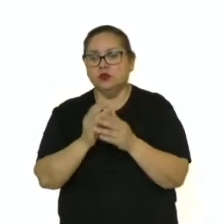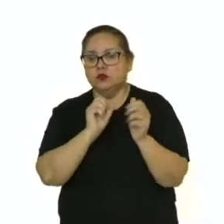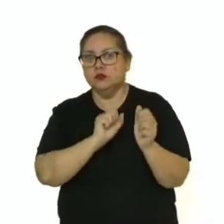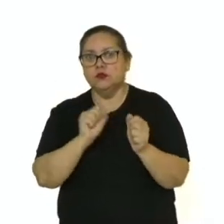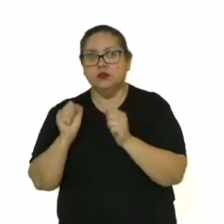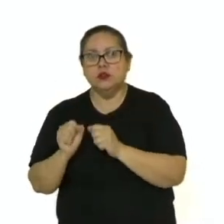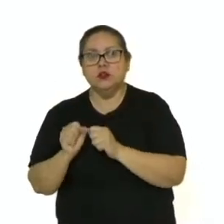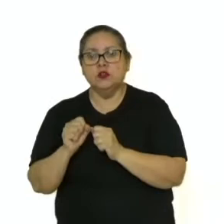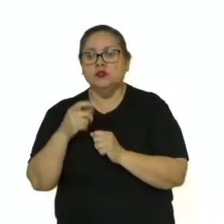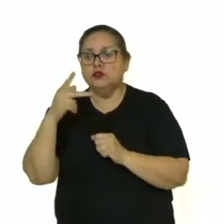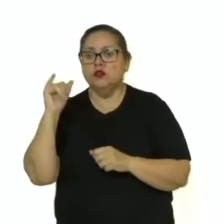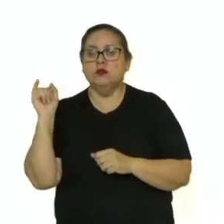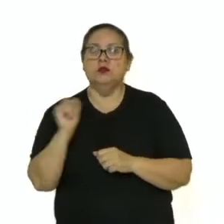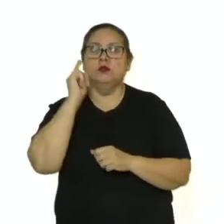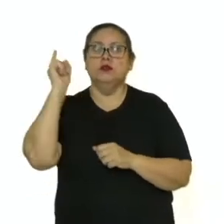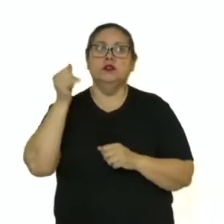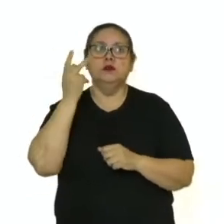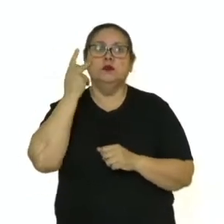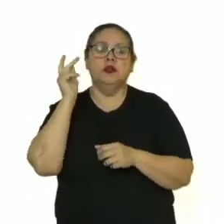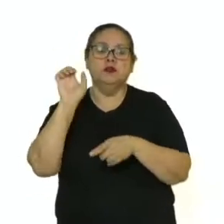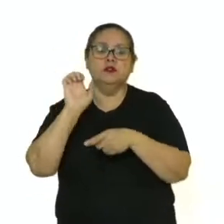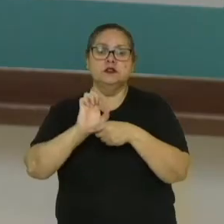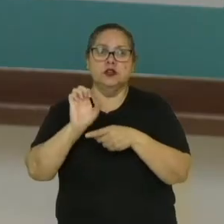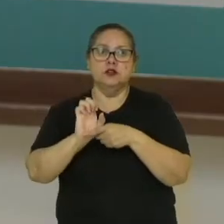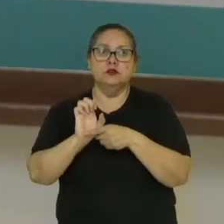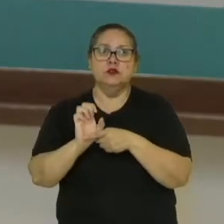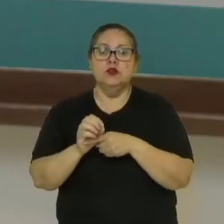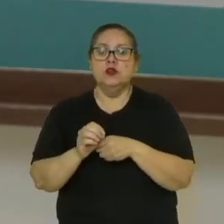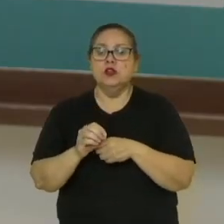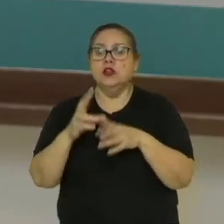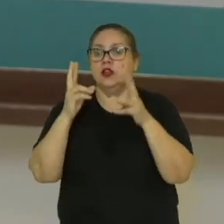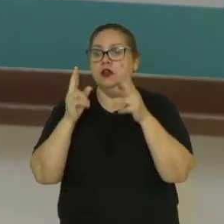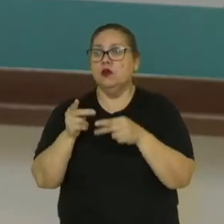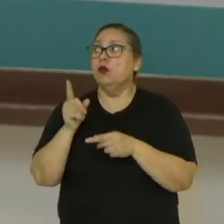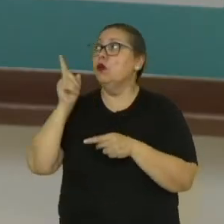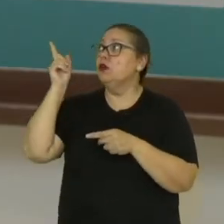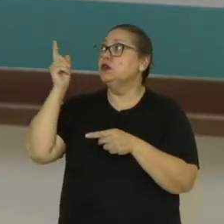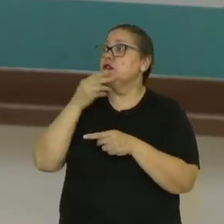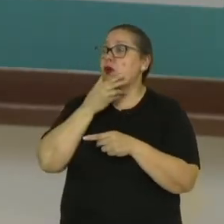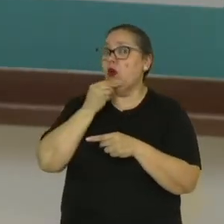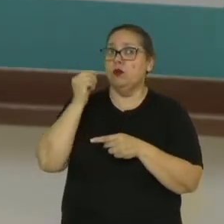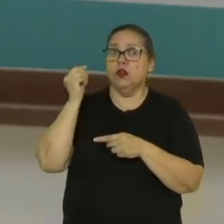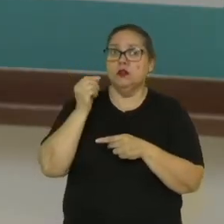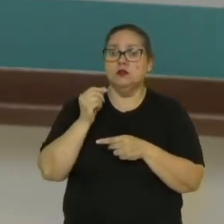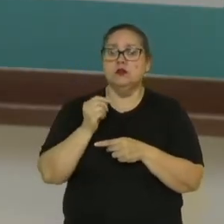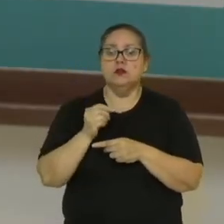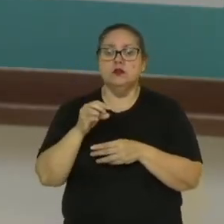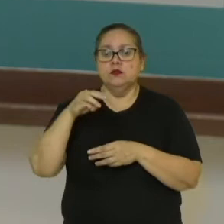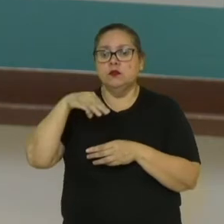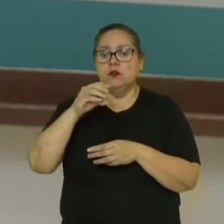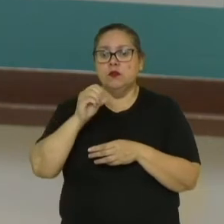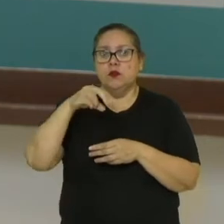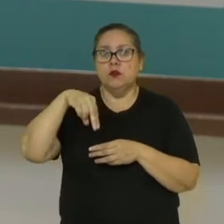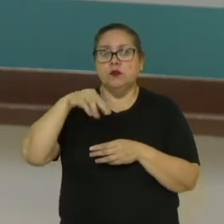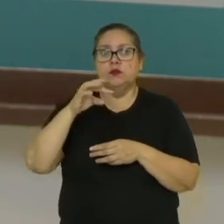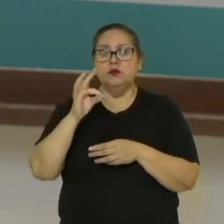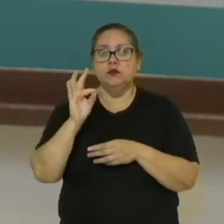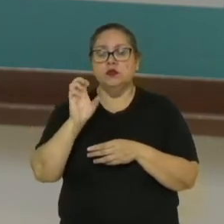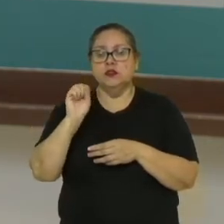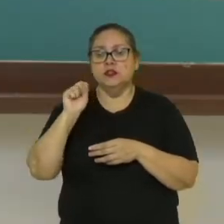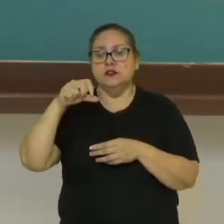poderes e sua importância para o Estado, conforme Montesquieu, conforme essa divisão de poderes de